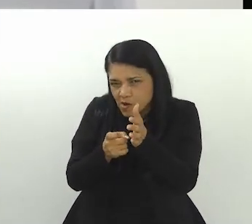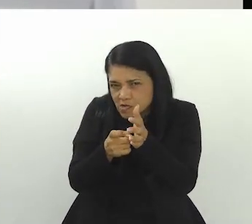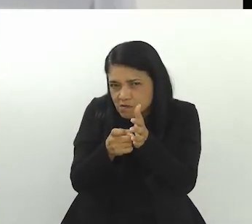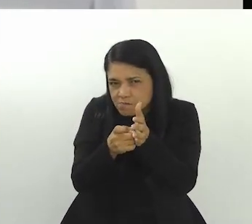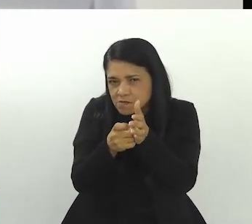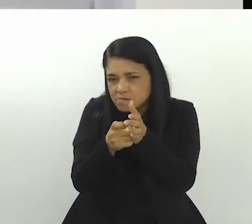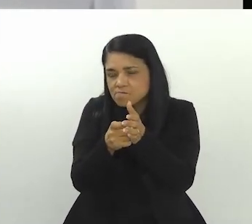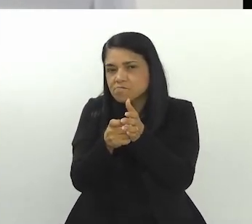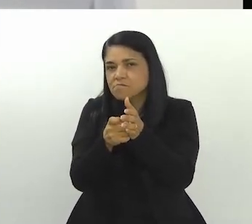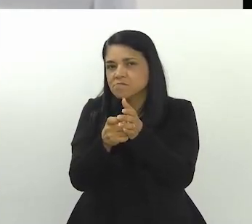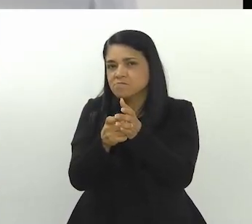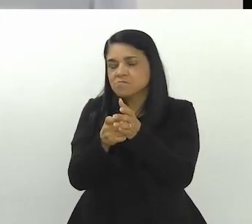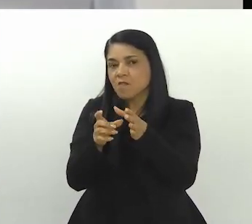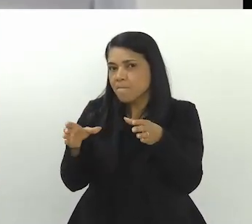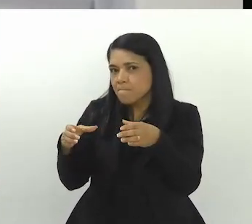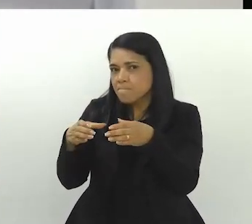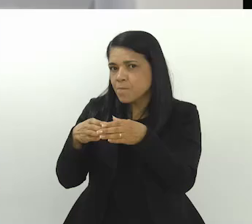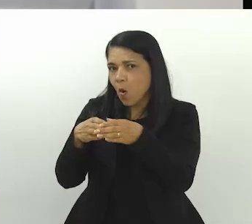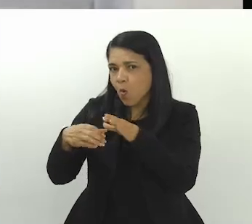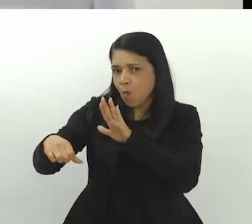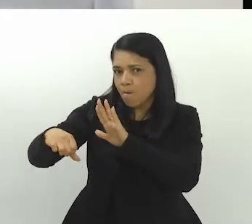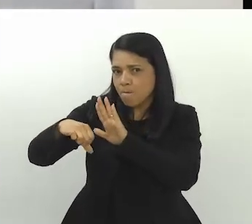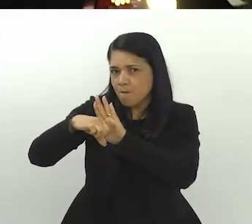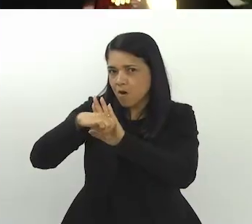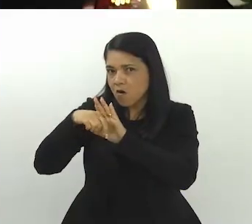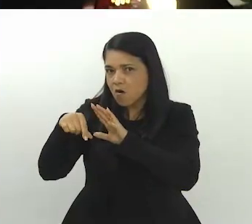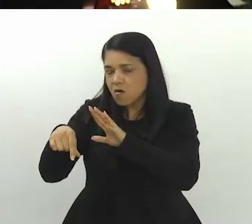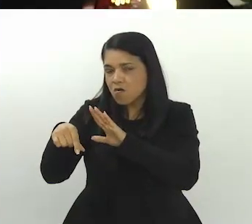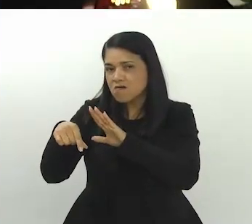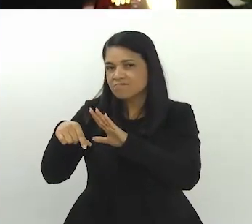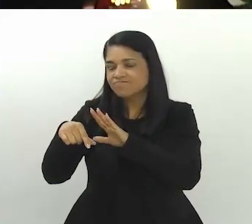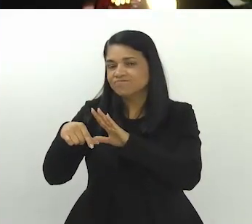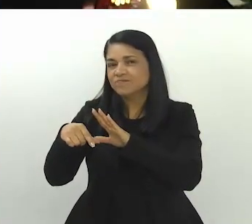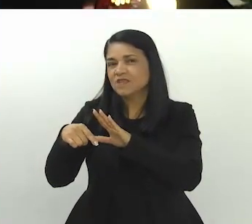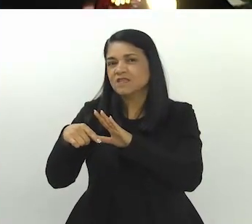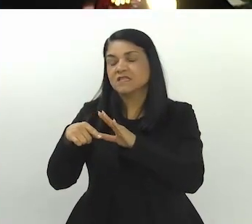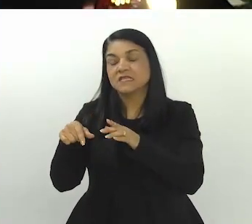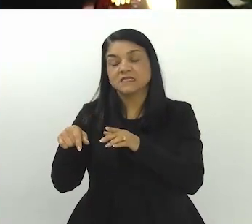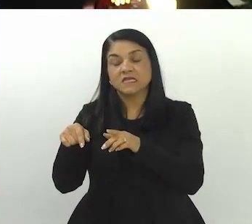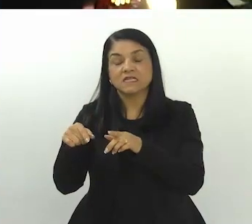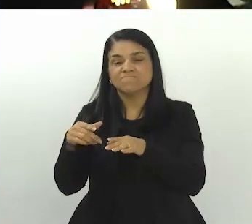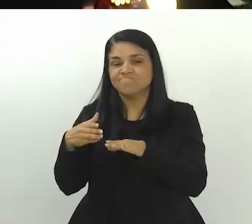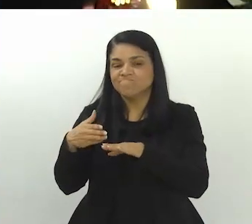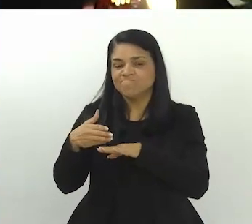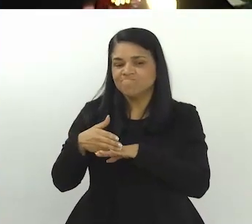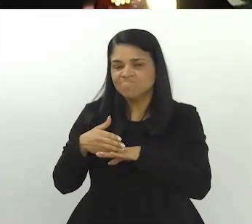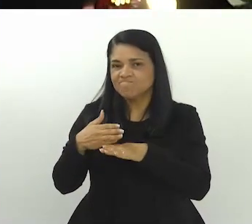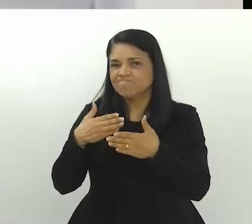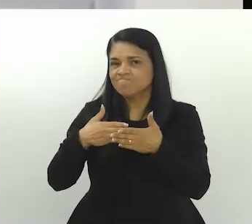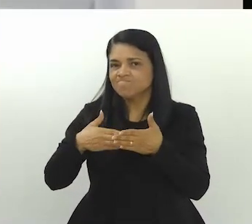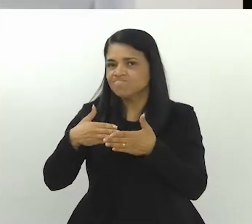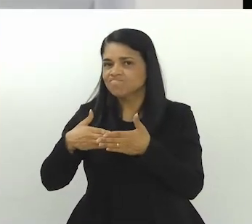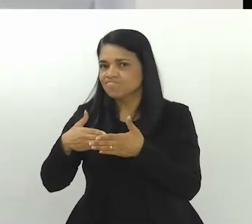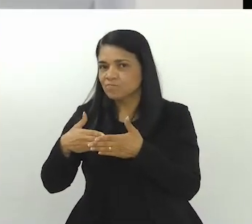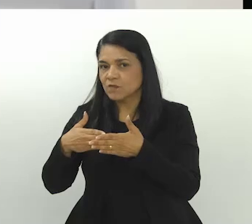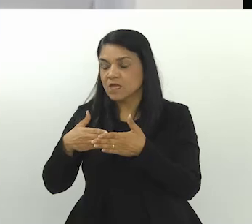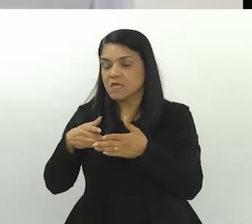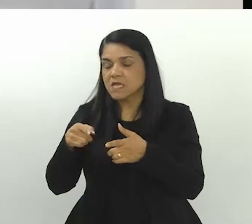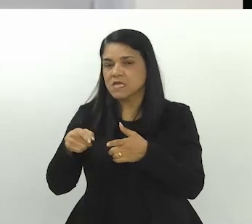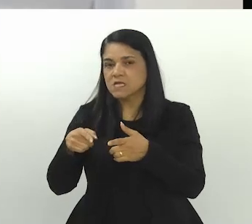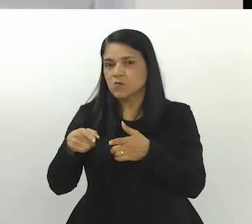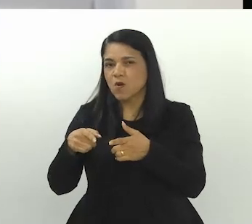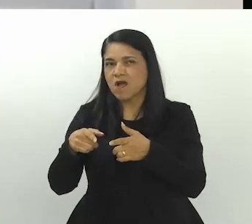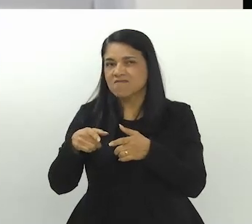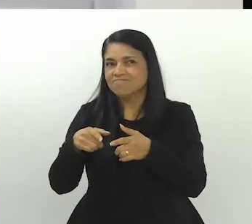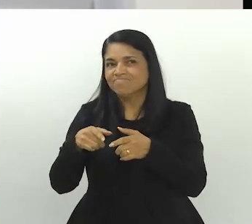não tem, né, tanta entrada, né? O crime organizado, ele de alguma forma não